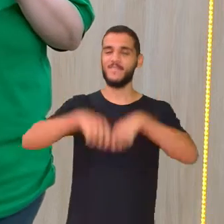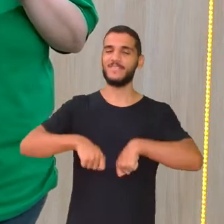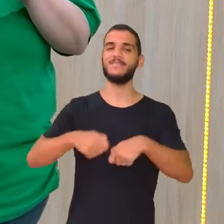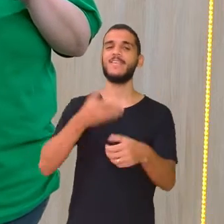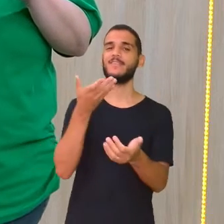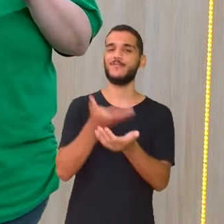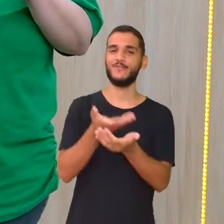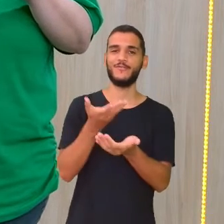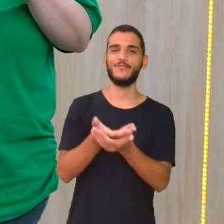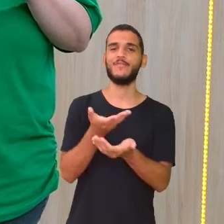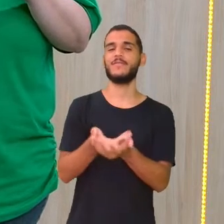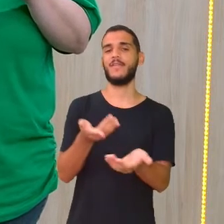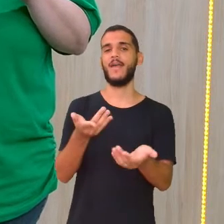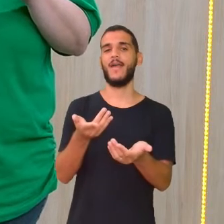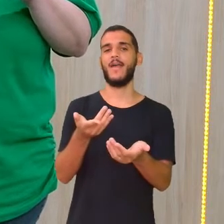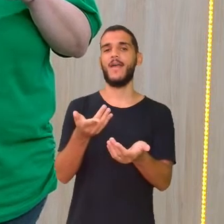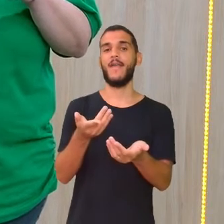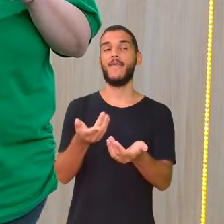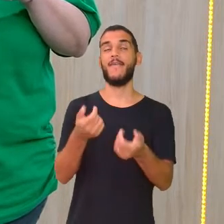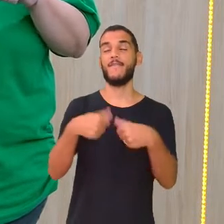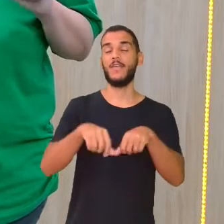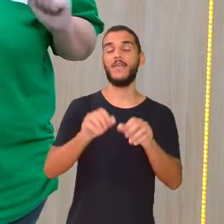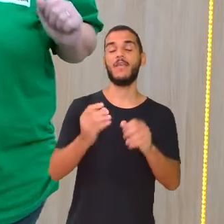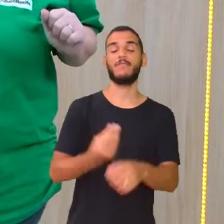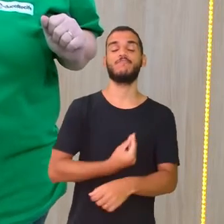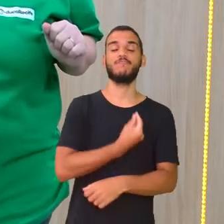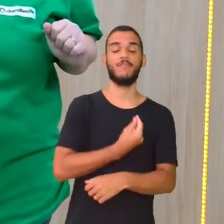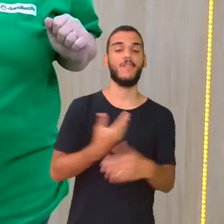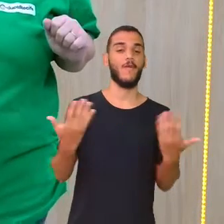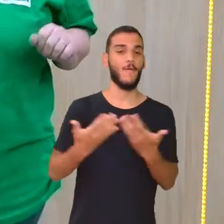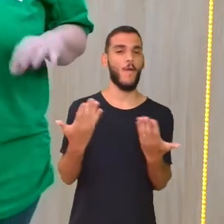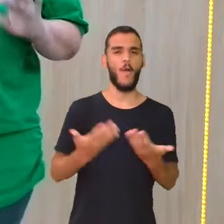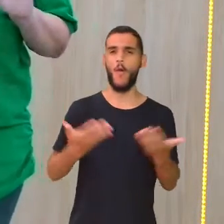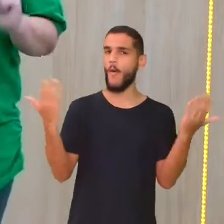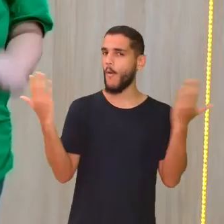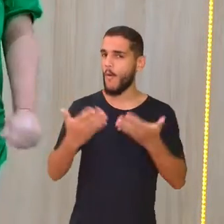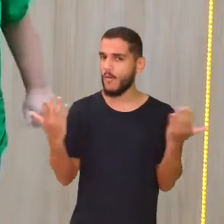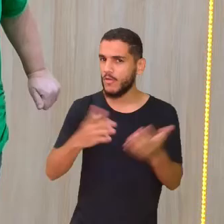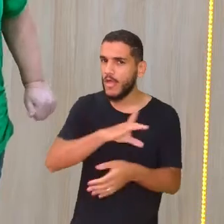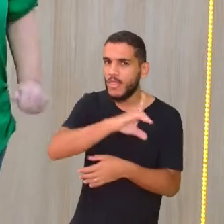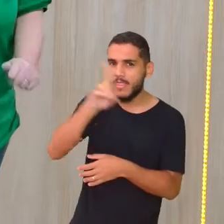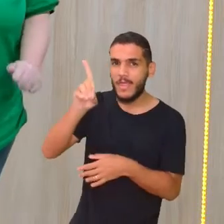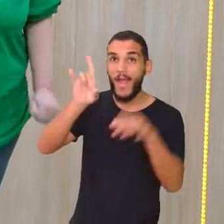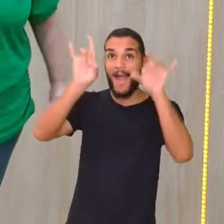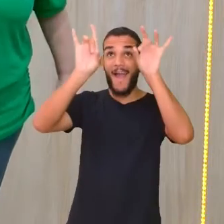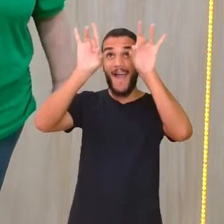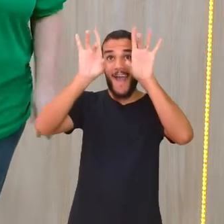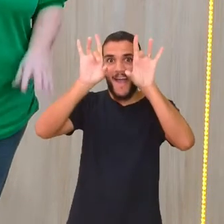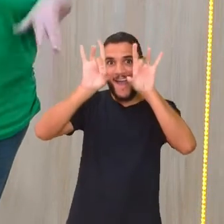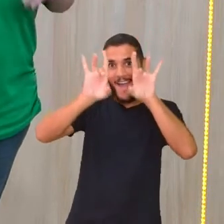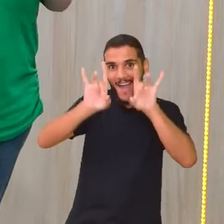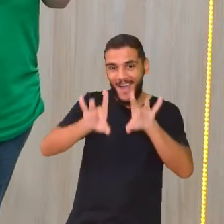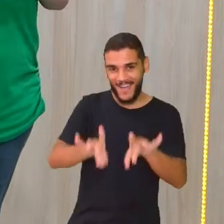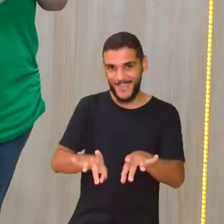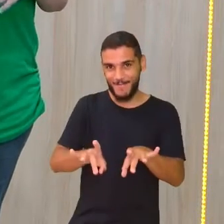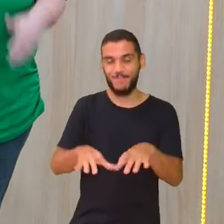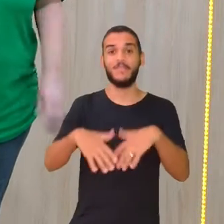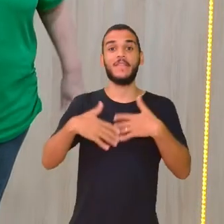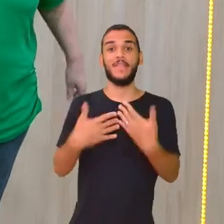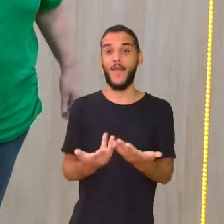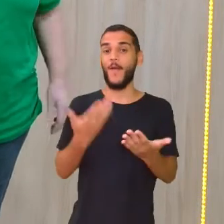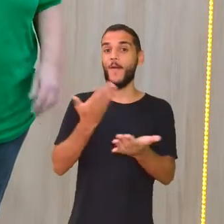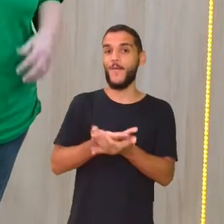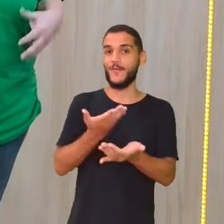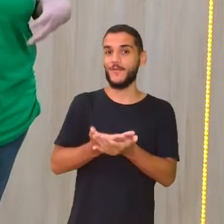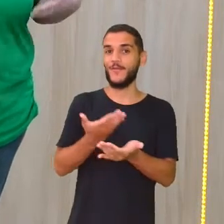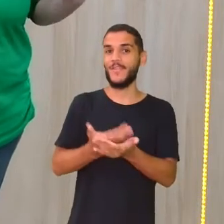vivo conosco aqui. E hoje é um dia especial. Além da gente trabalhar triângulo,